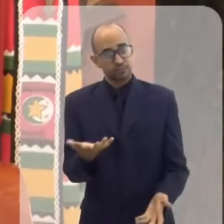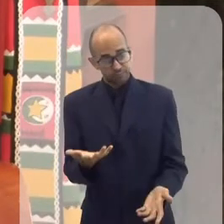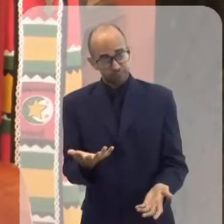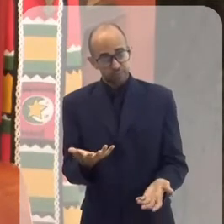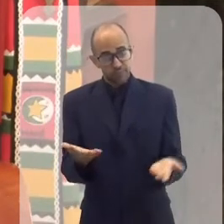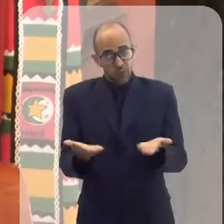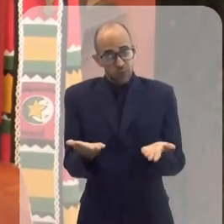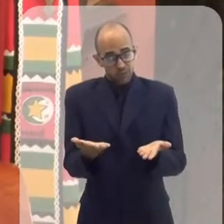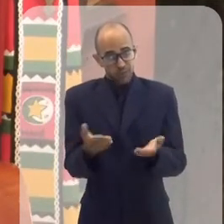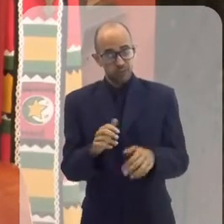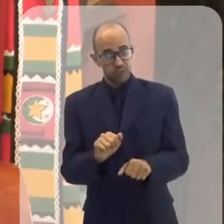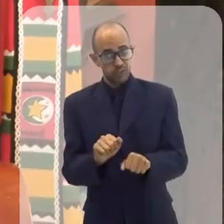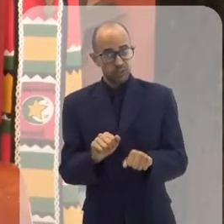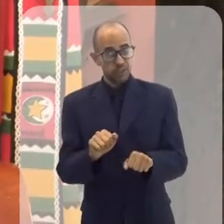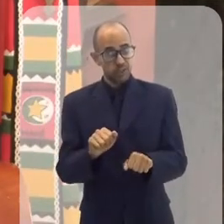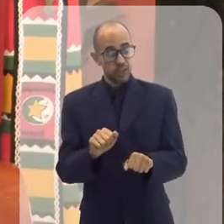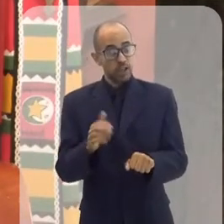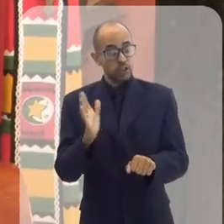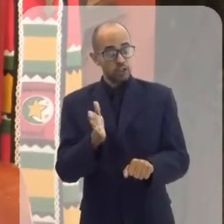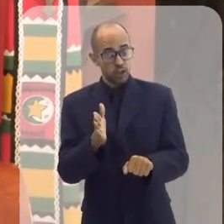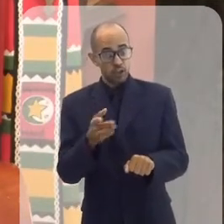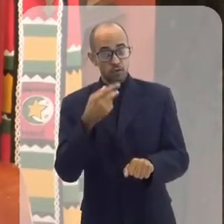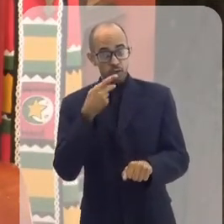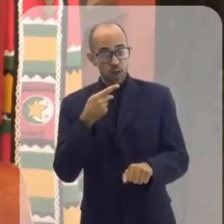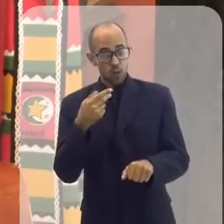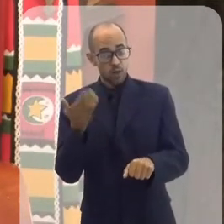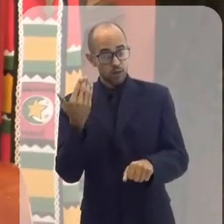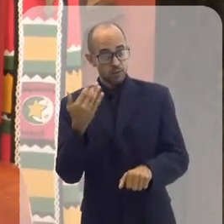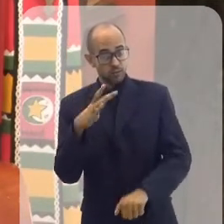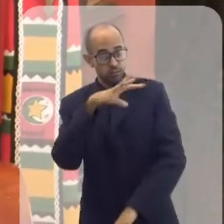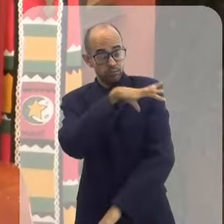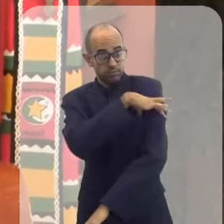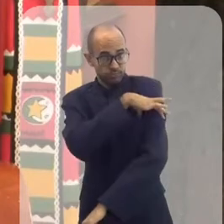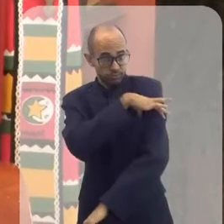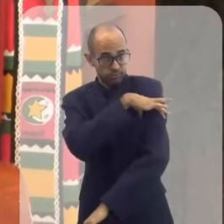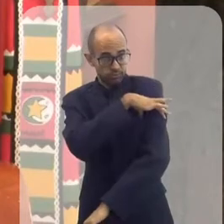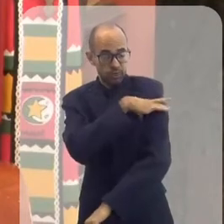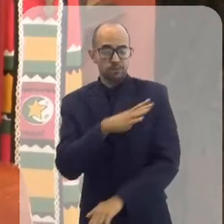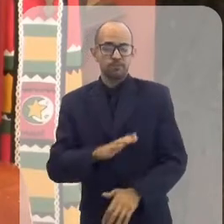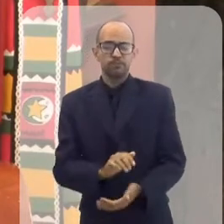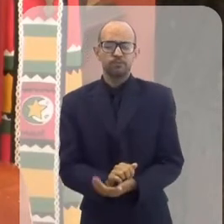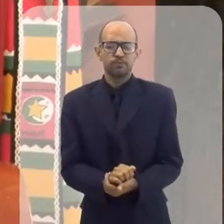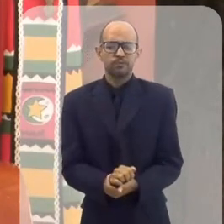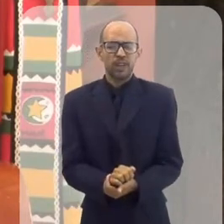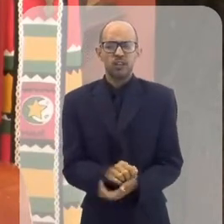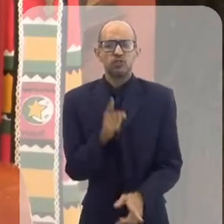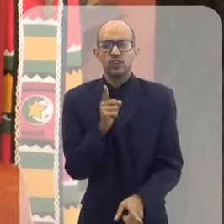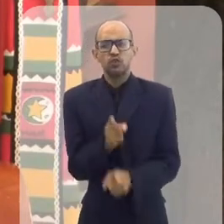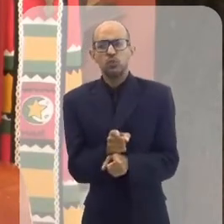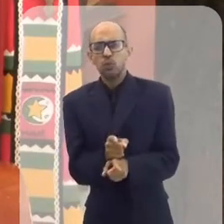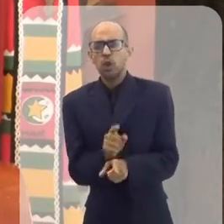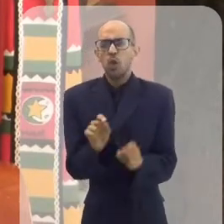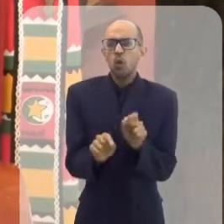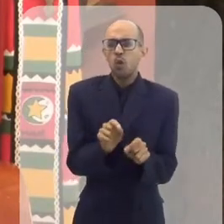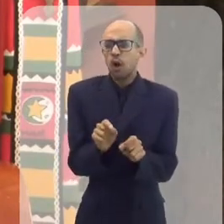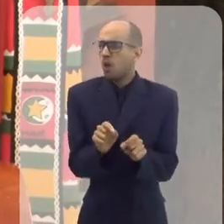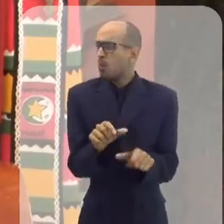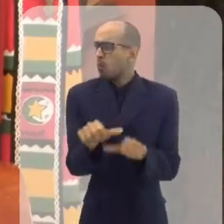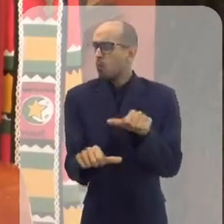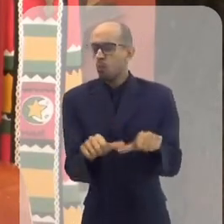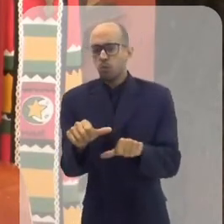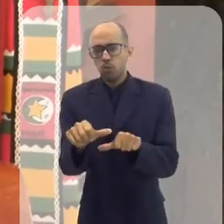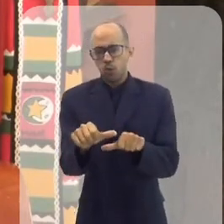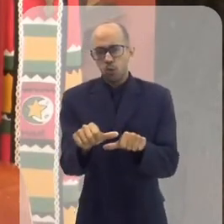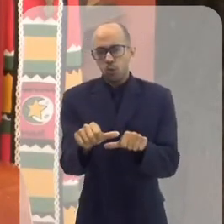na amizade hoje já foi candomblé e vamos descobrir o que mudou